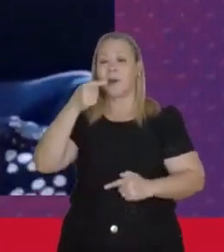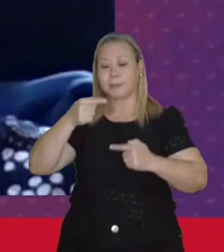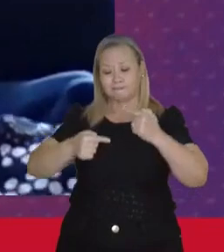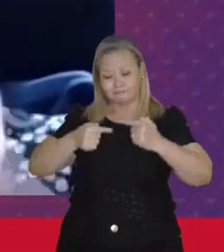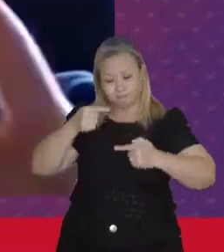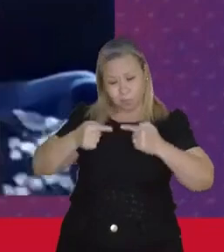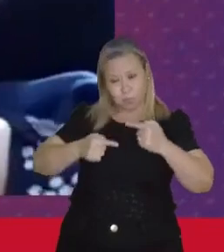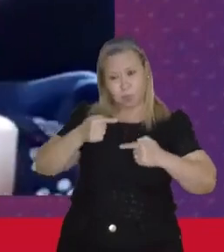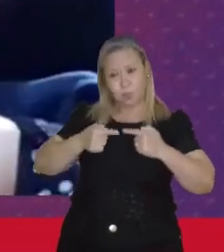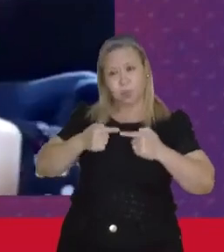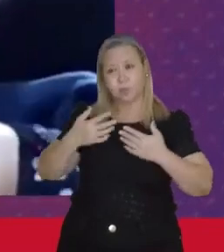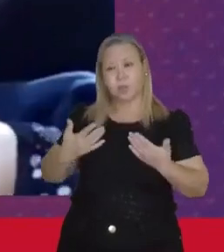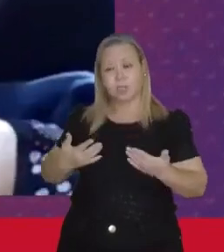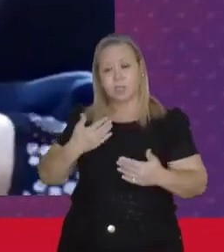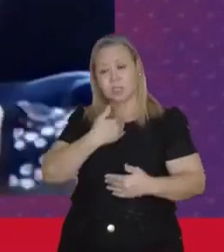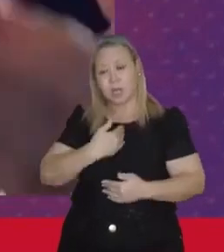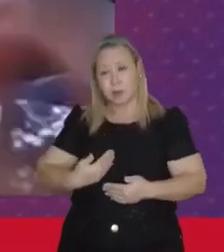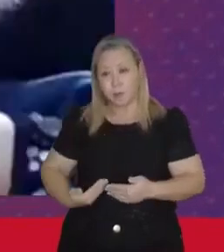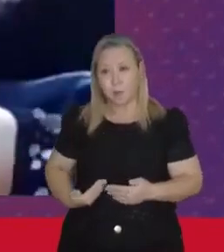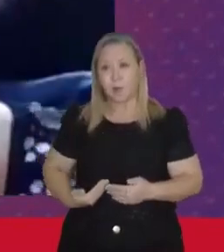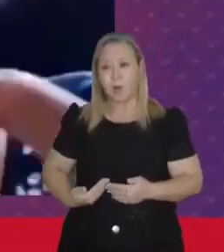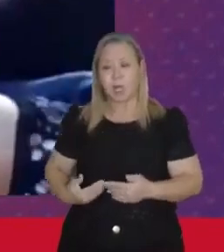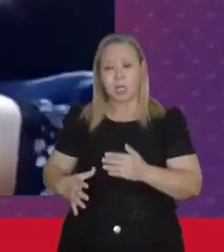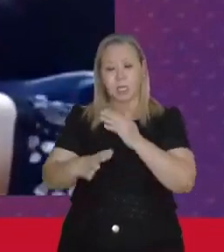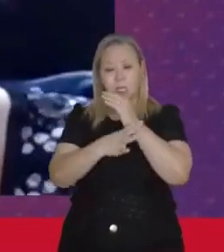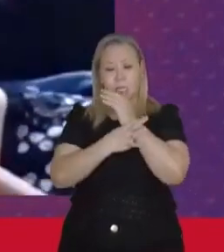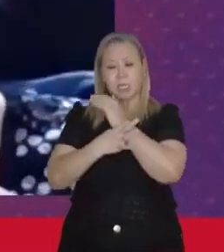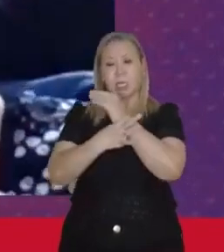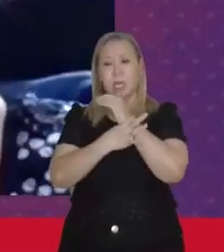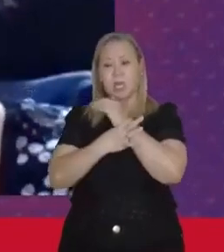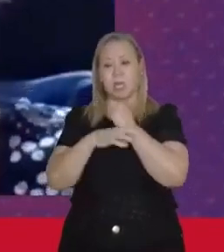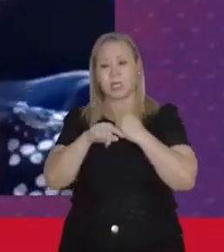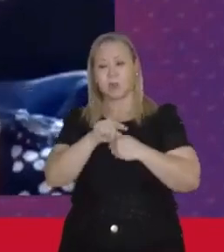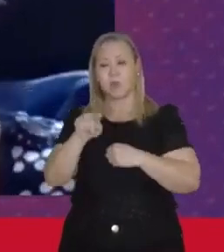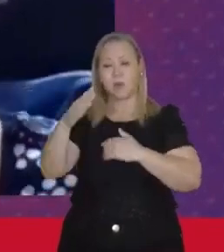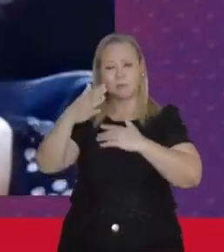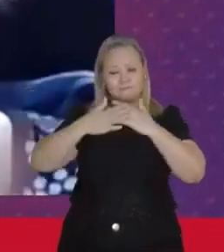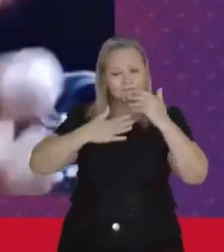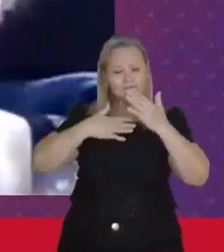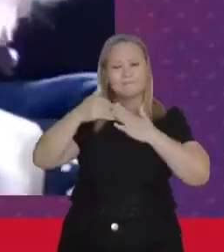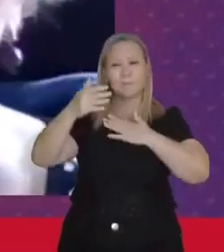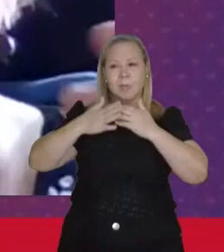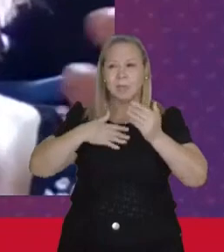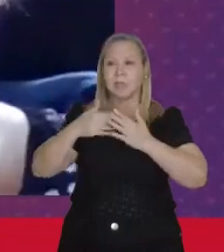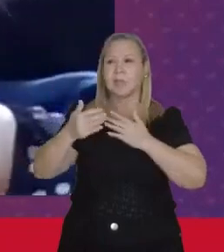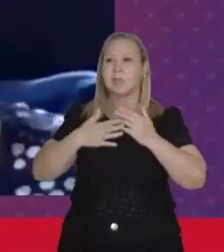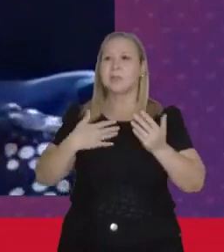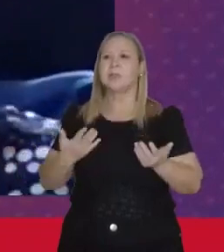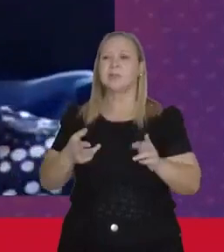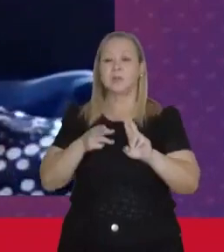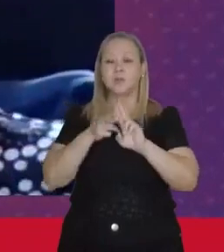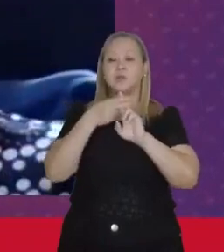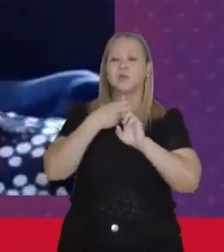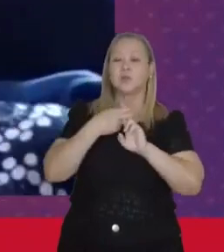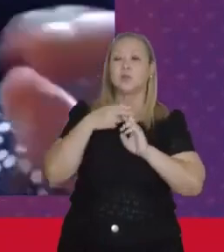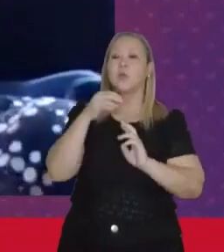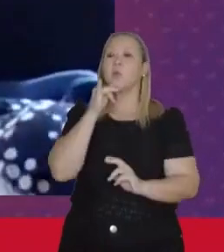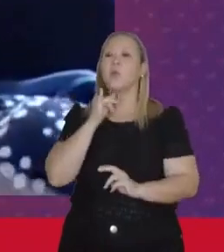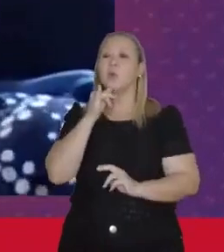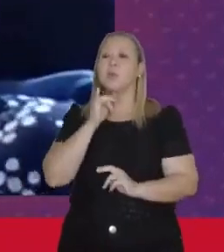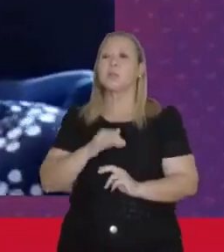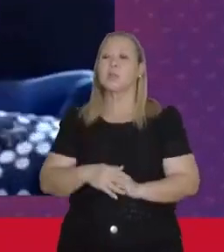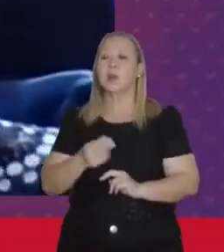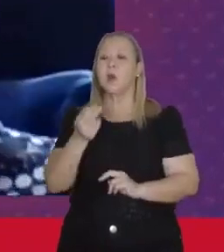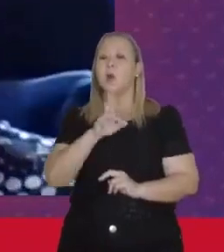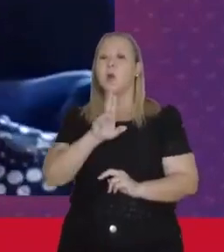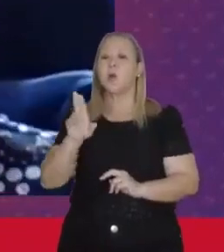políticas públicas que garantam esses exercícios no SUS. Por exemplo, o